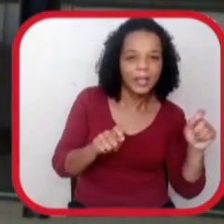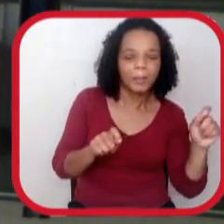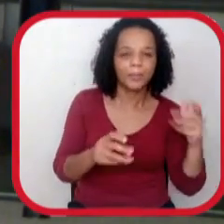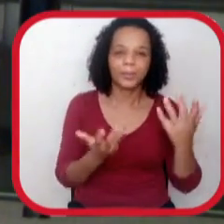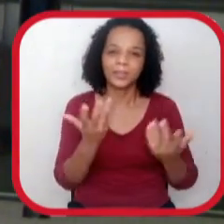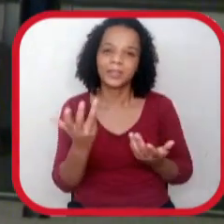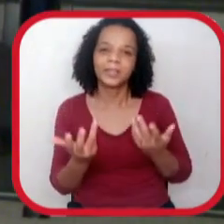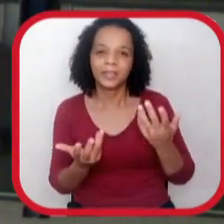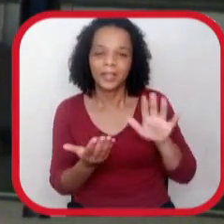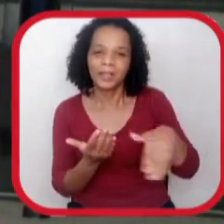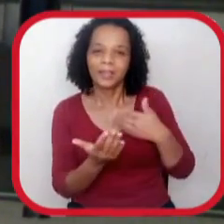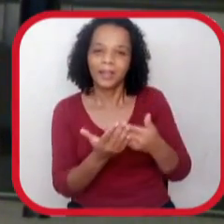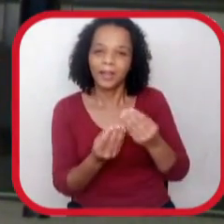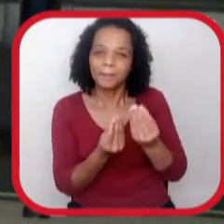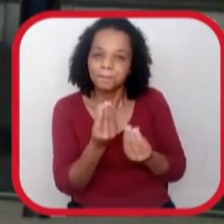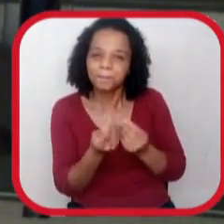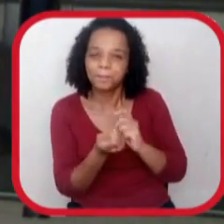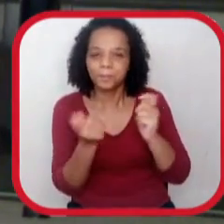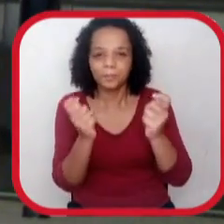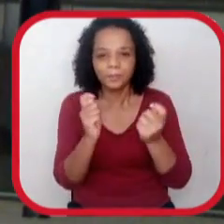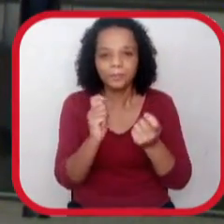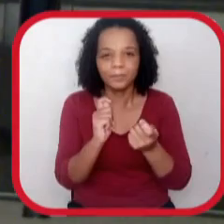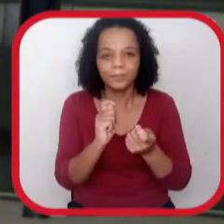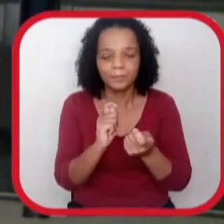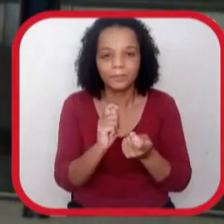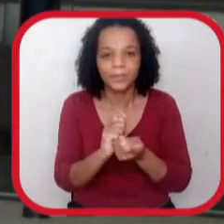com o tempo de aprimorares